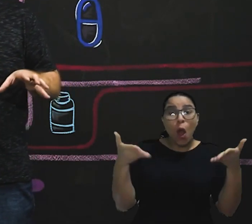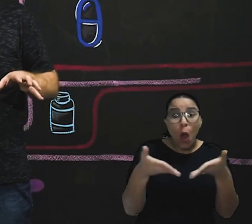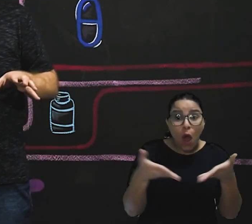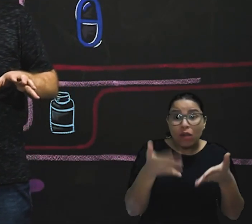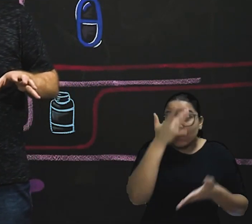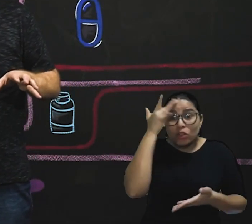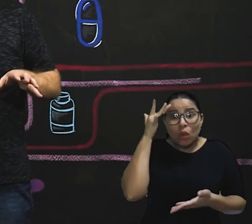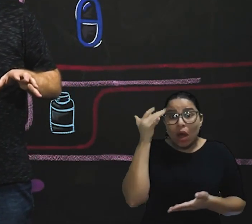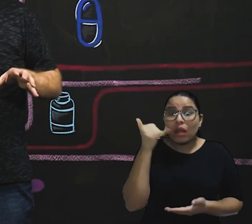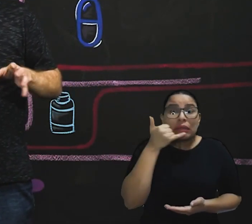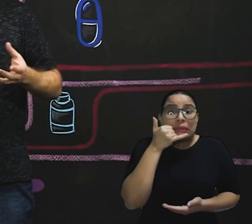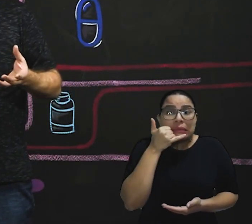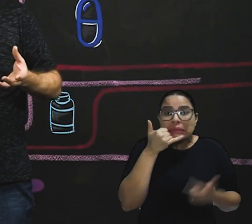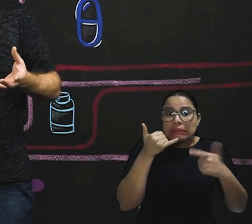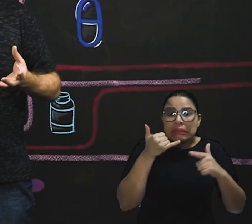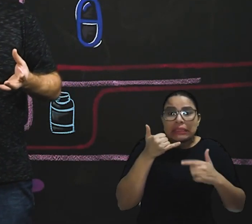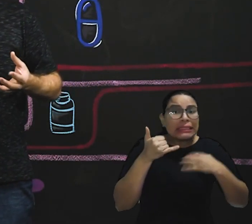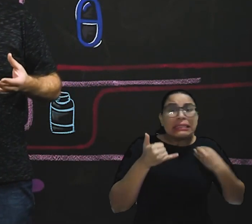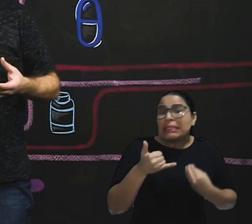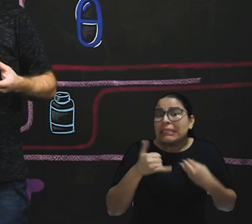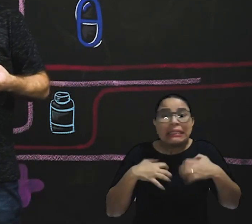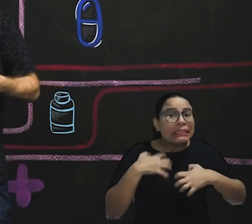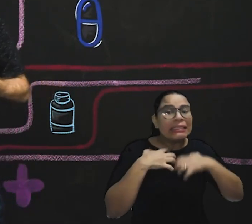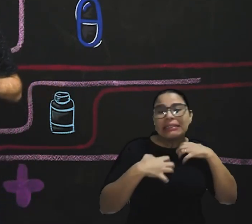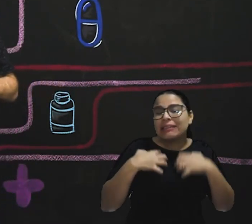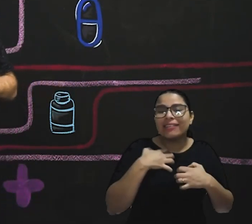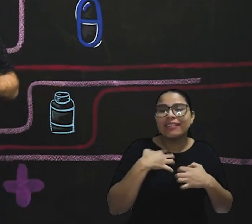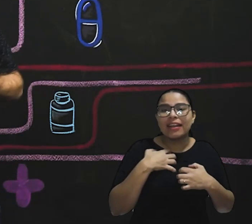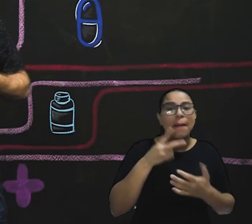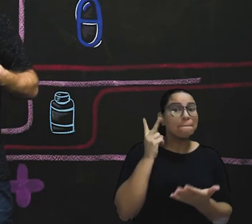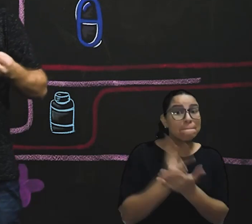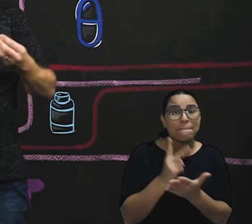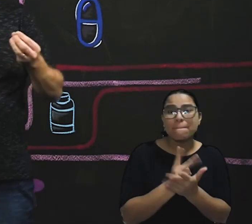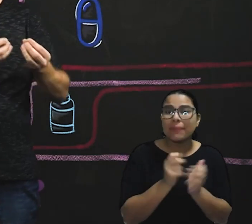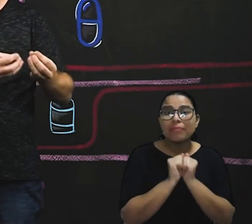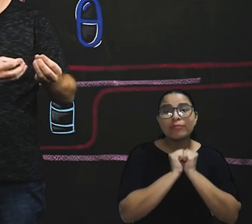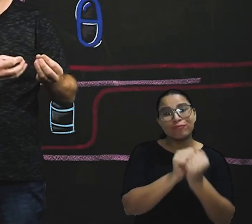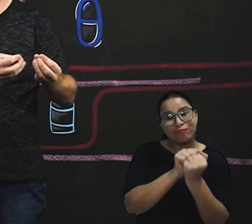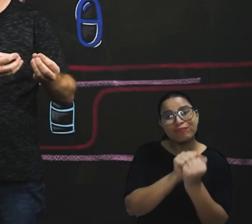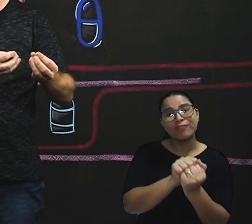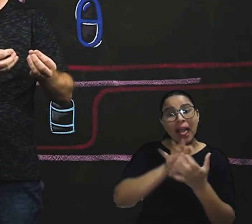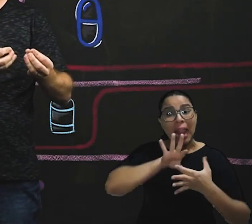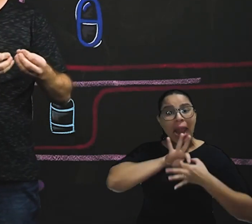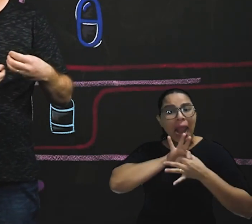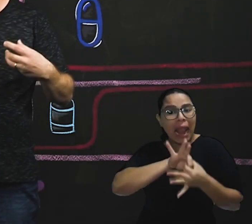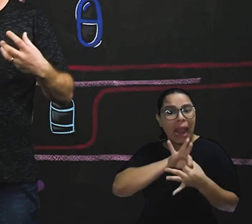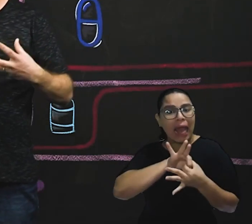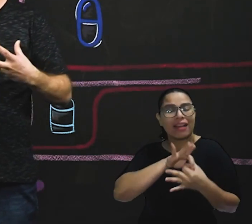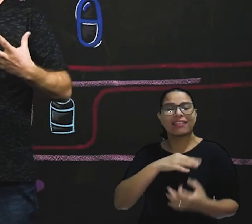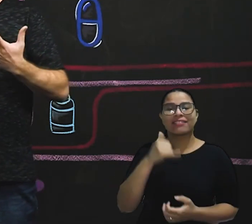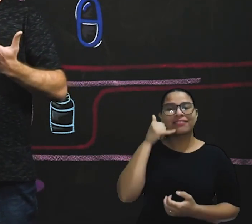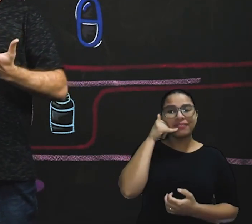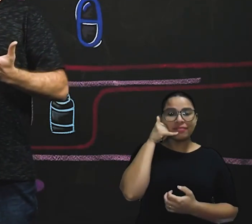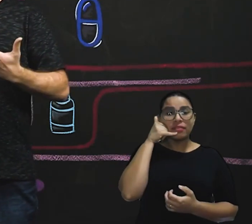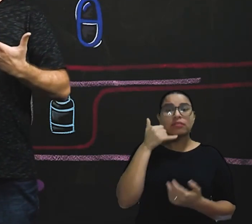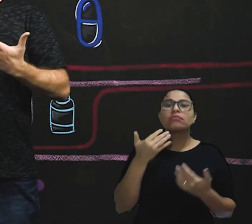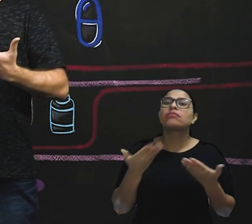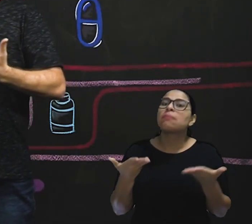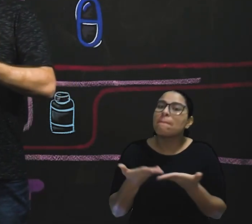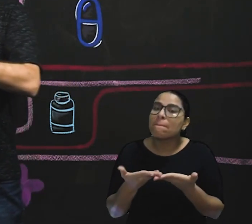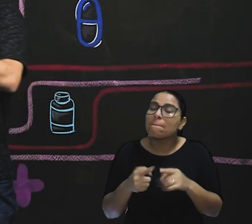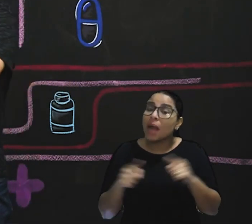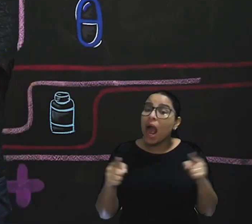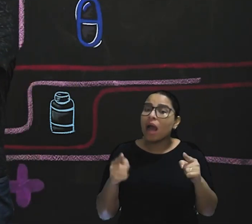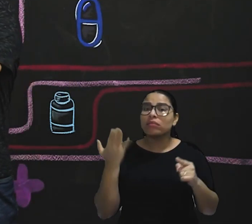viver sem ele. E isso foi uma demanda criada. Essa foi uma forma de pensamento. Isso acabou gerando